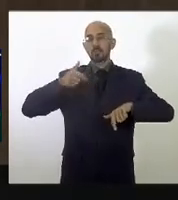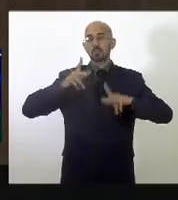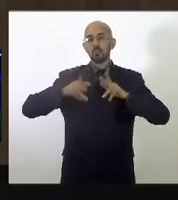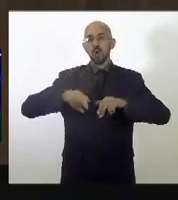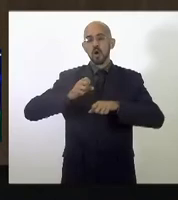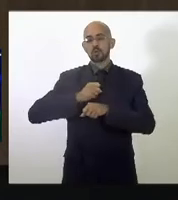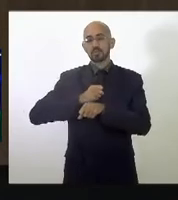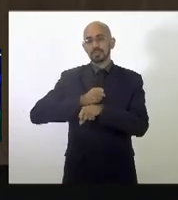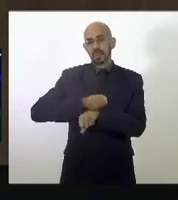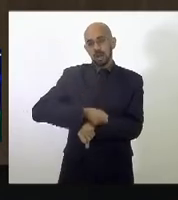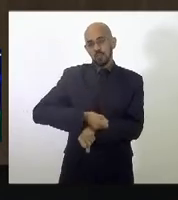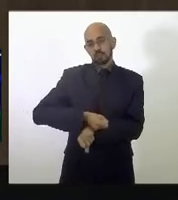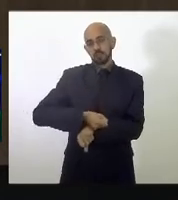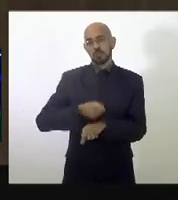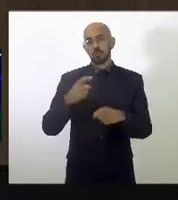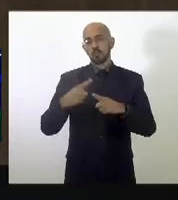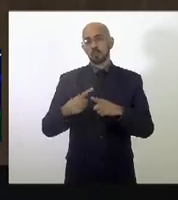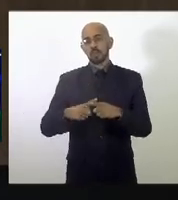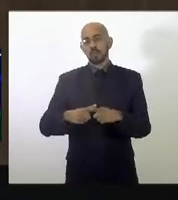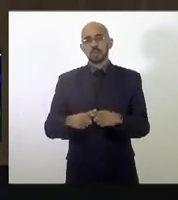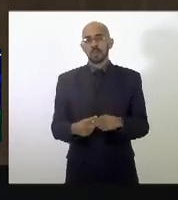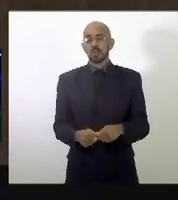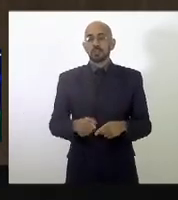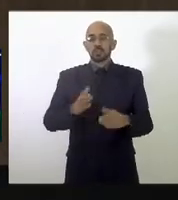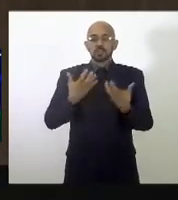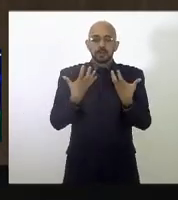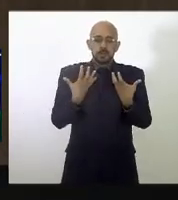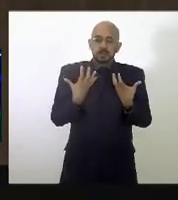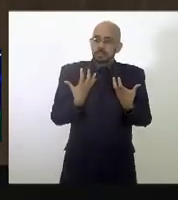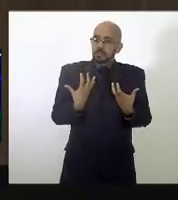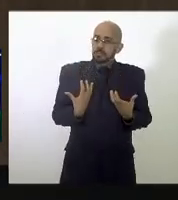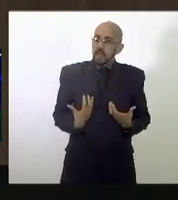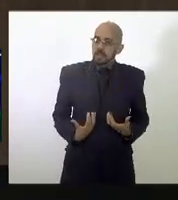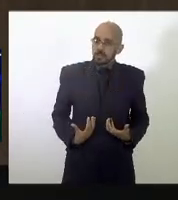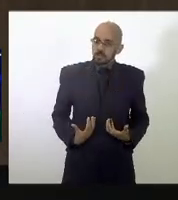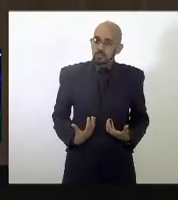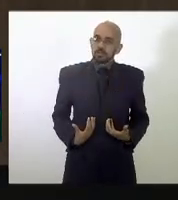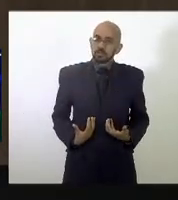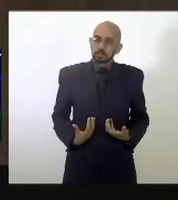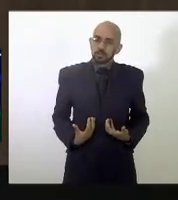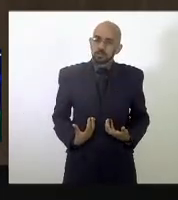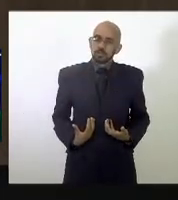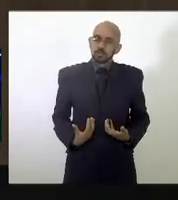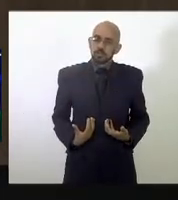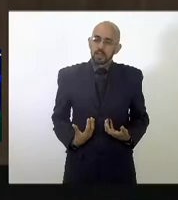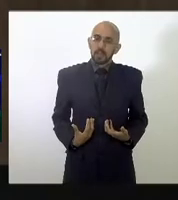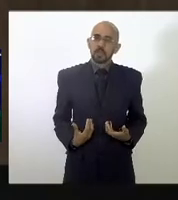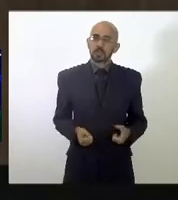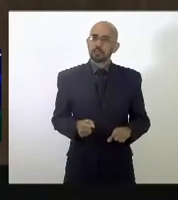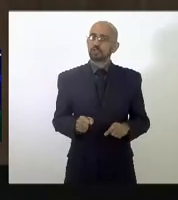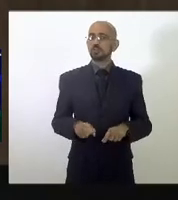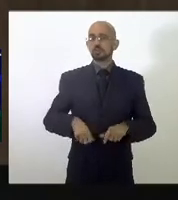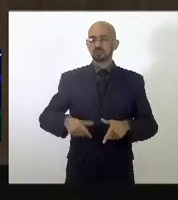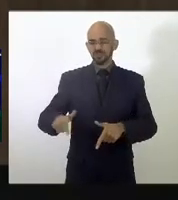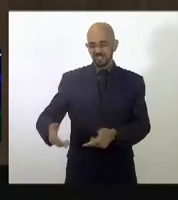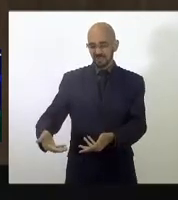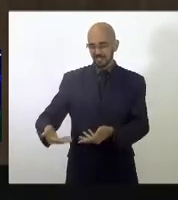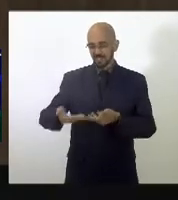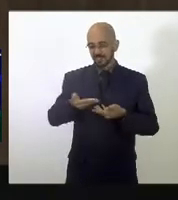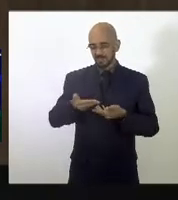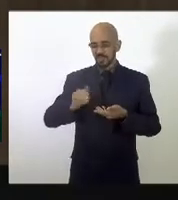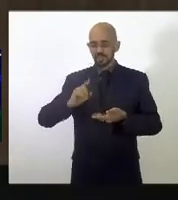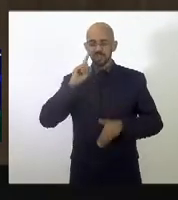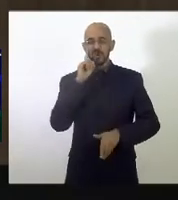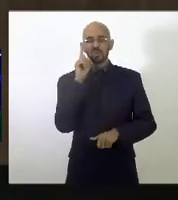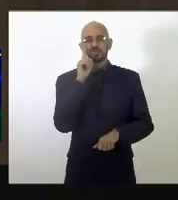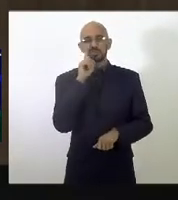porque estão estafados, cansados, né, do atendimento diário